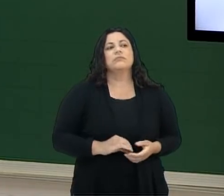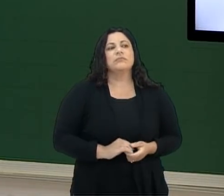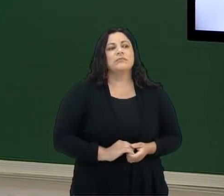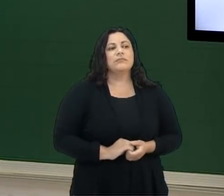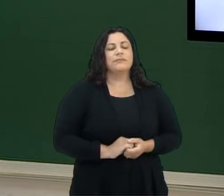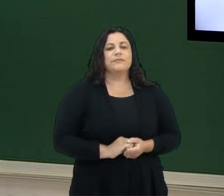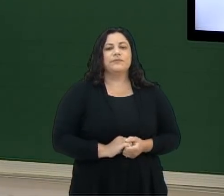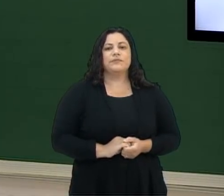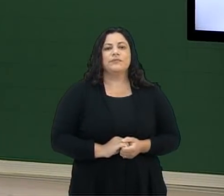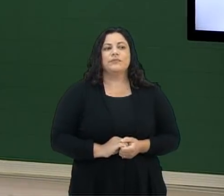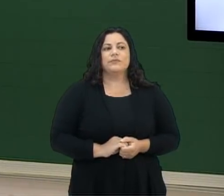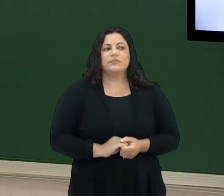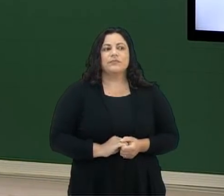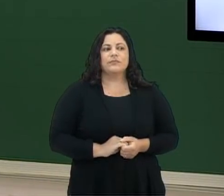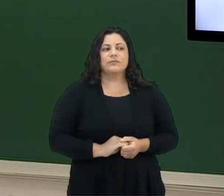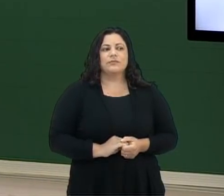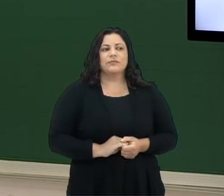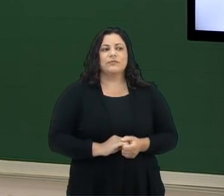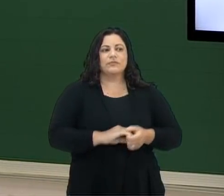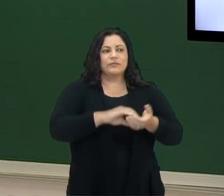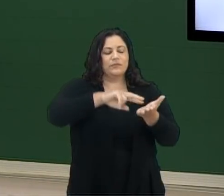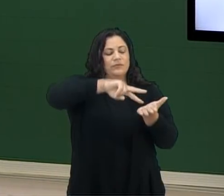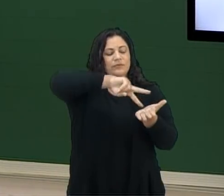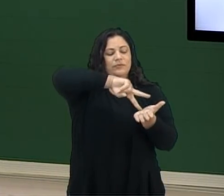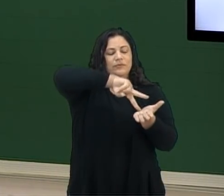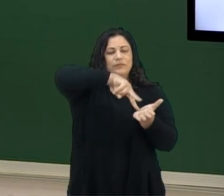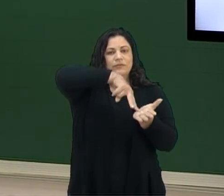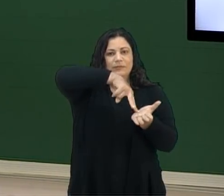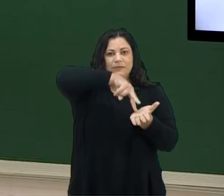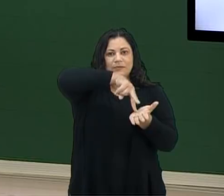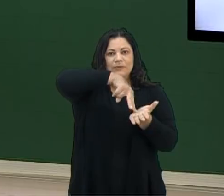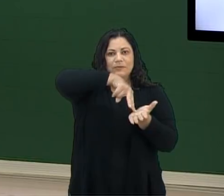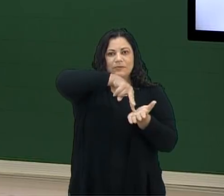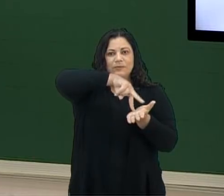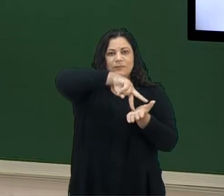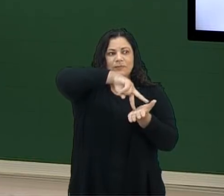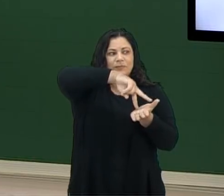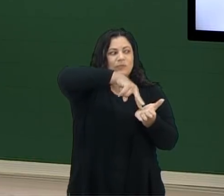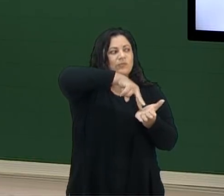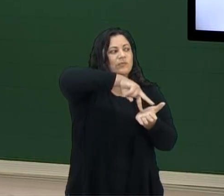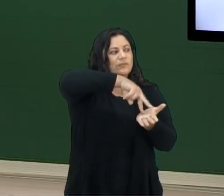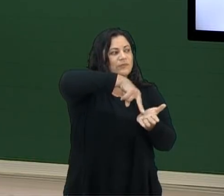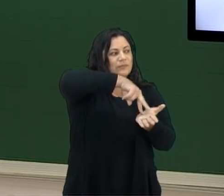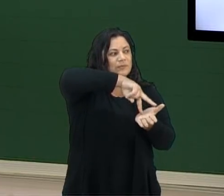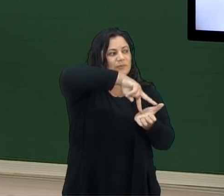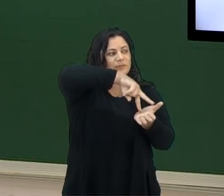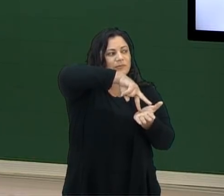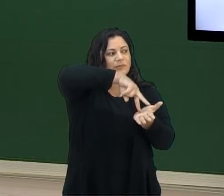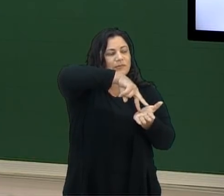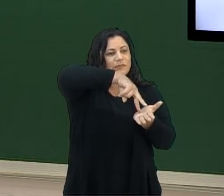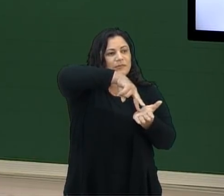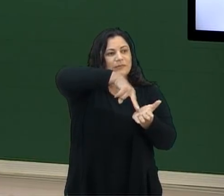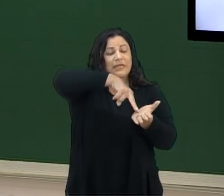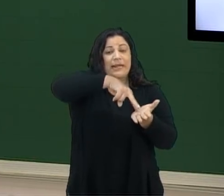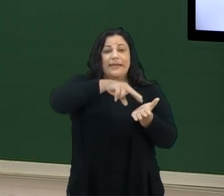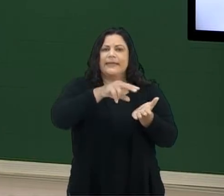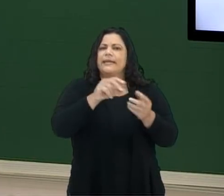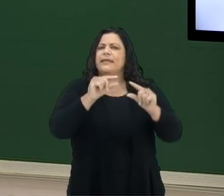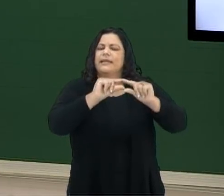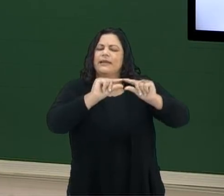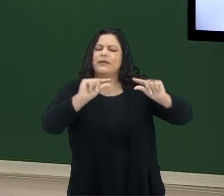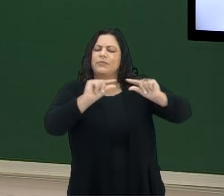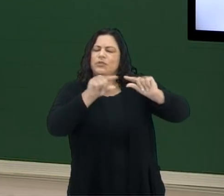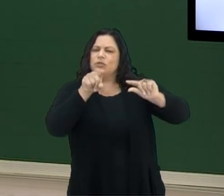centímetros. Aí você vem aqui, abre o triângulo, o compasso na medida que você definiu que você quer o triângulo, essa